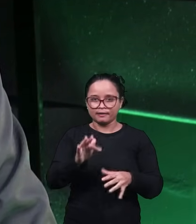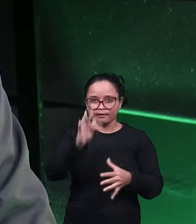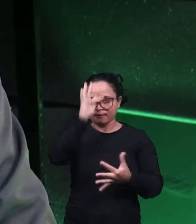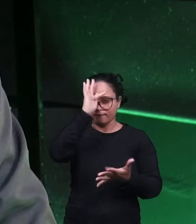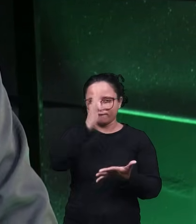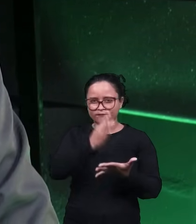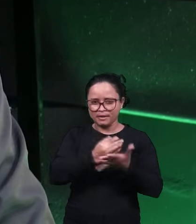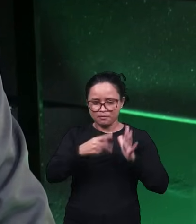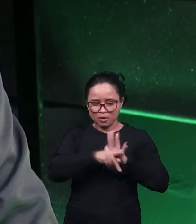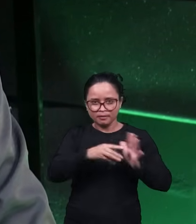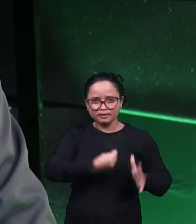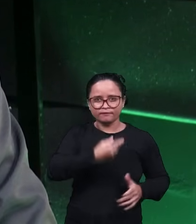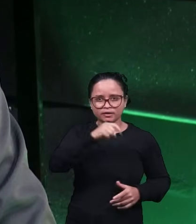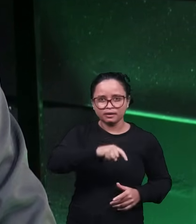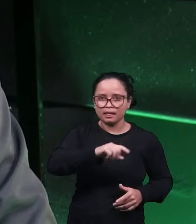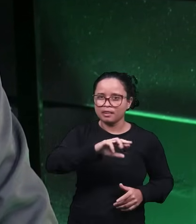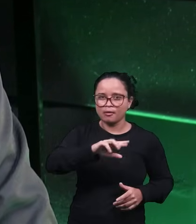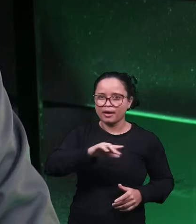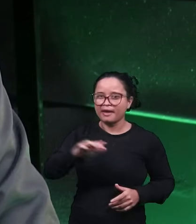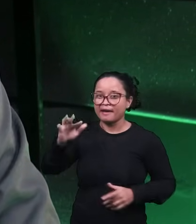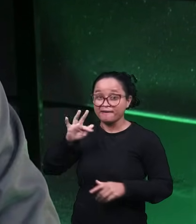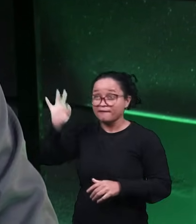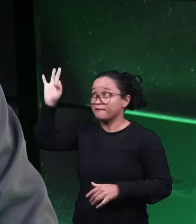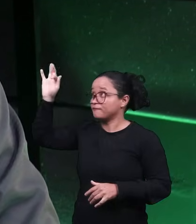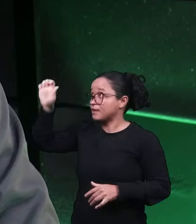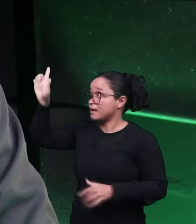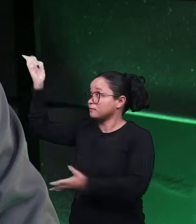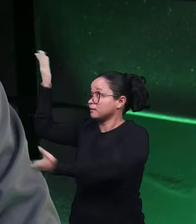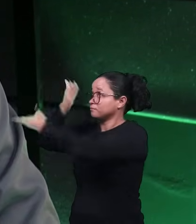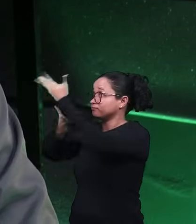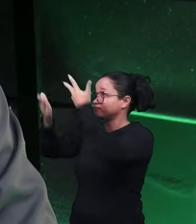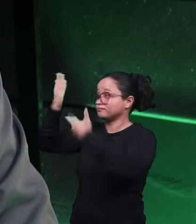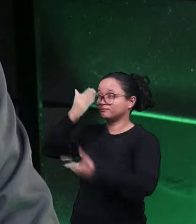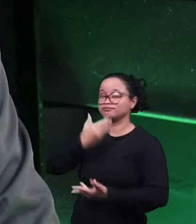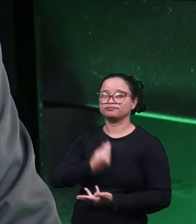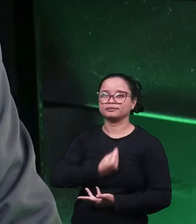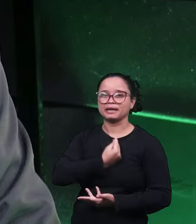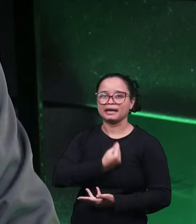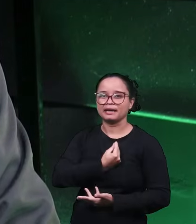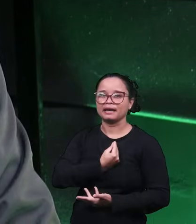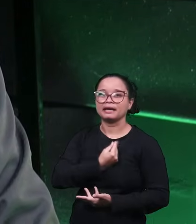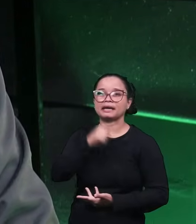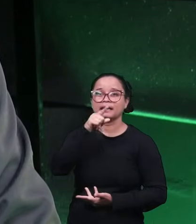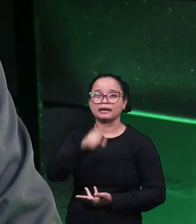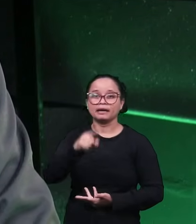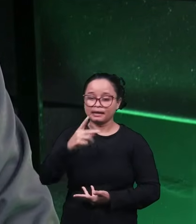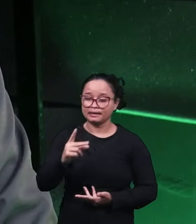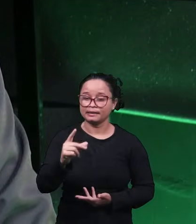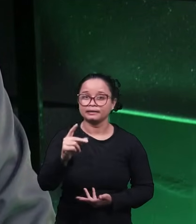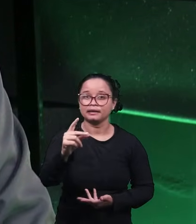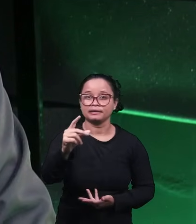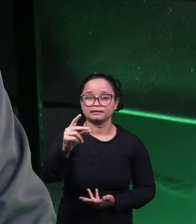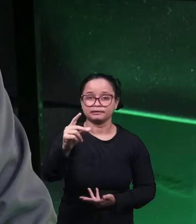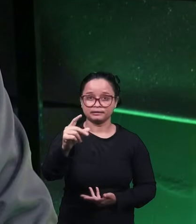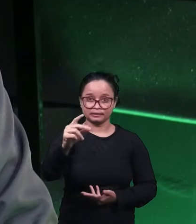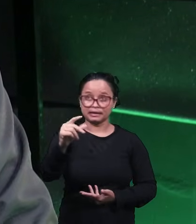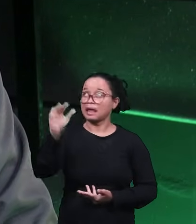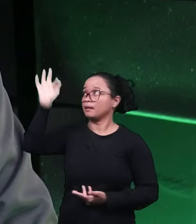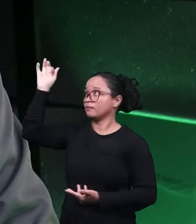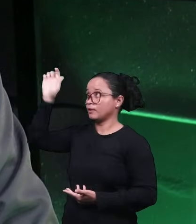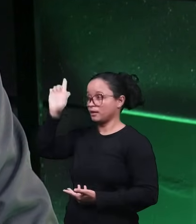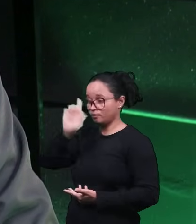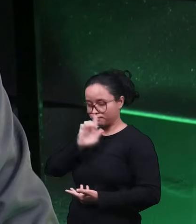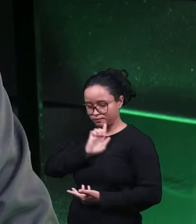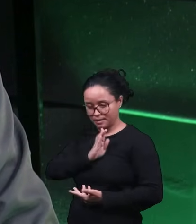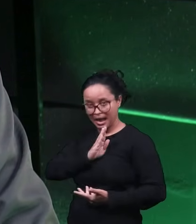Deus, ela é gerada por Deus, né? Ela é eterna, né? Ela passa pela obra criadora para fazer algo muito profundo na vida do